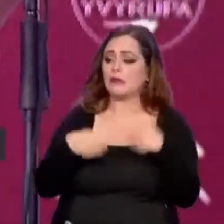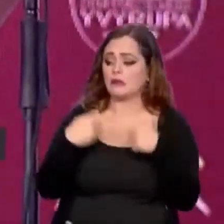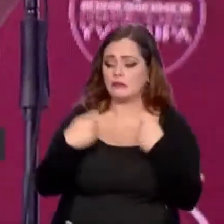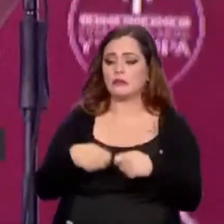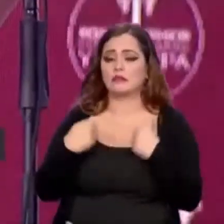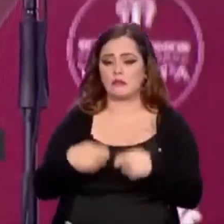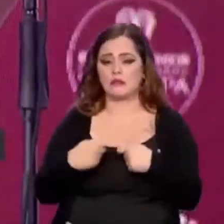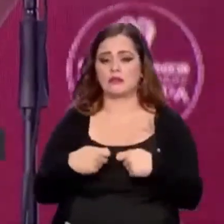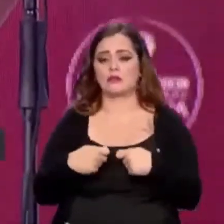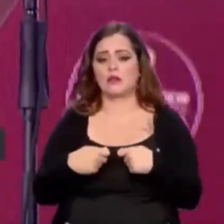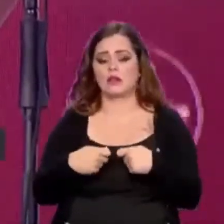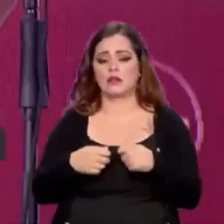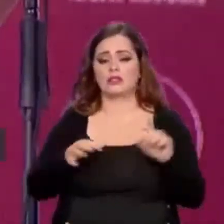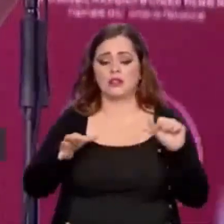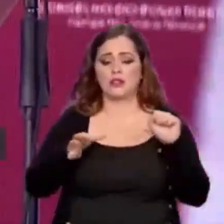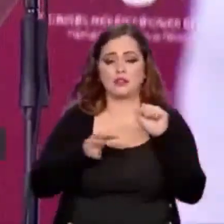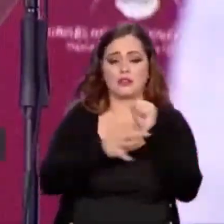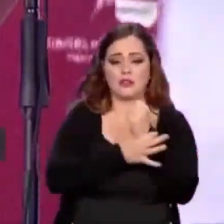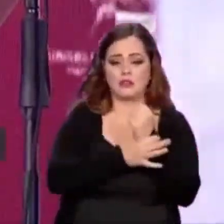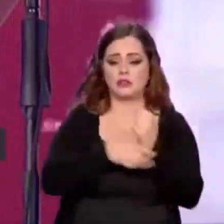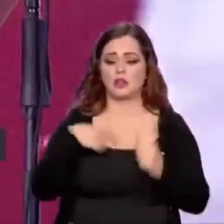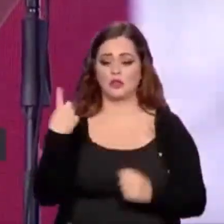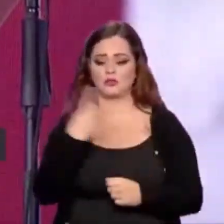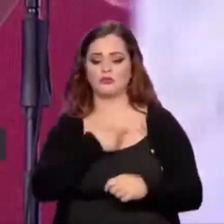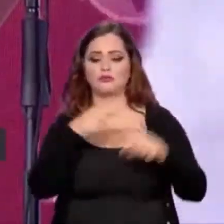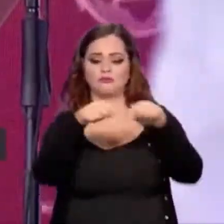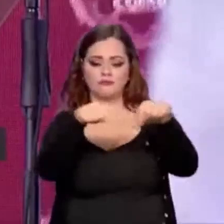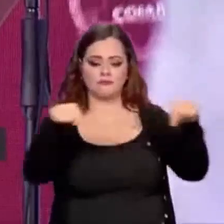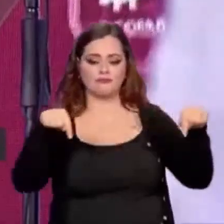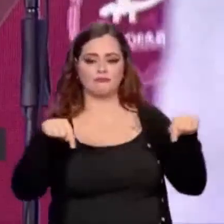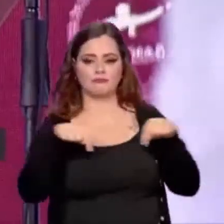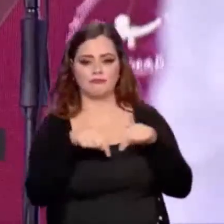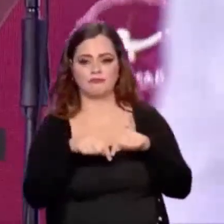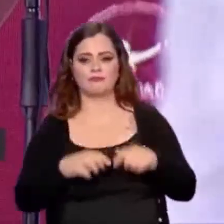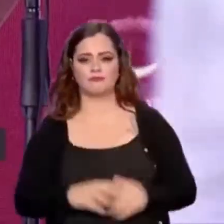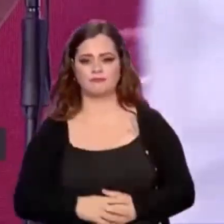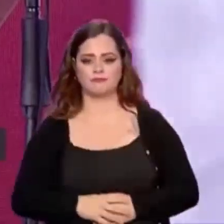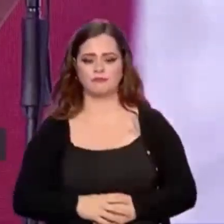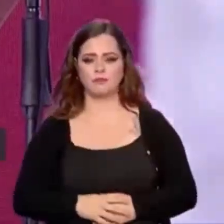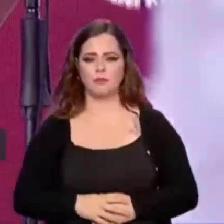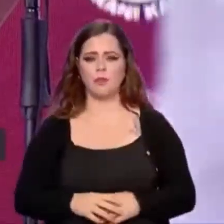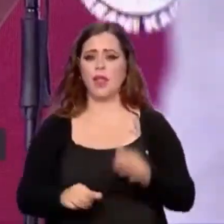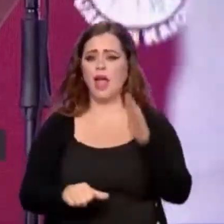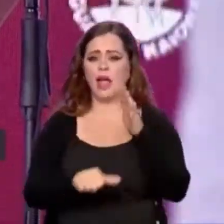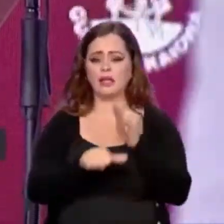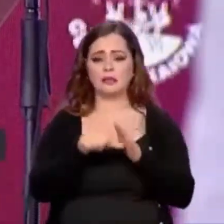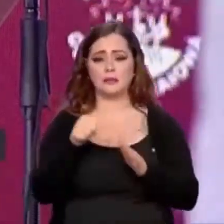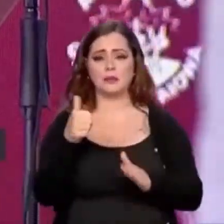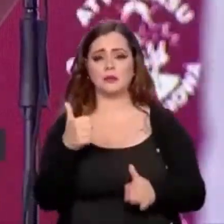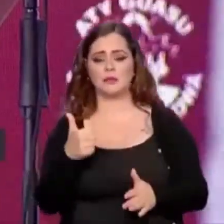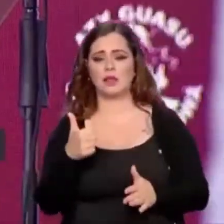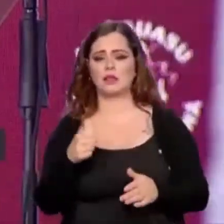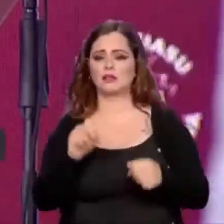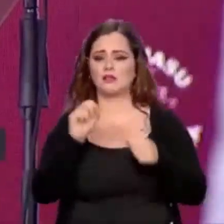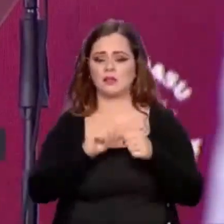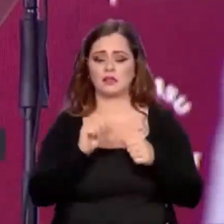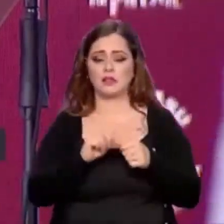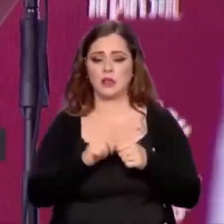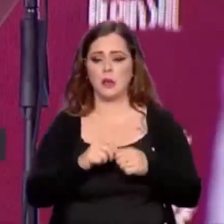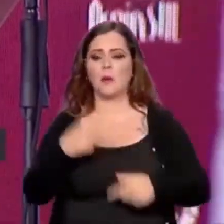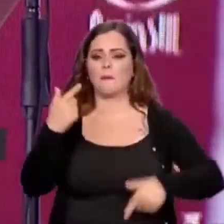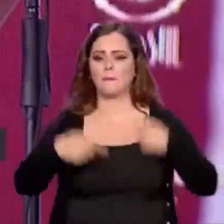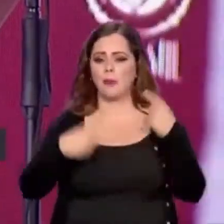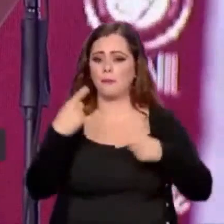necessariamente da garantia dos nossos territórios. As primeiras ações para a realização de uma